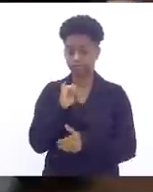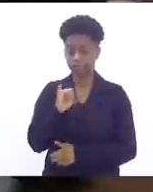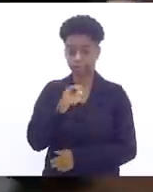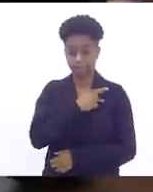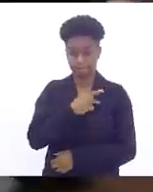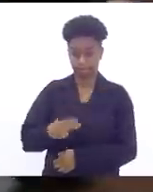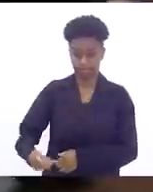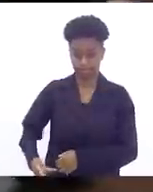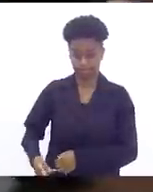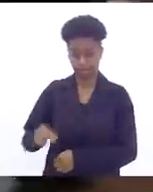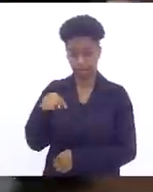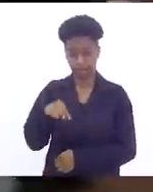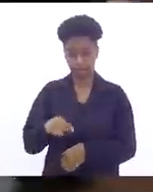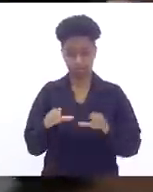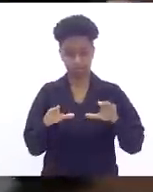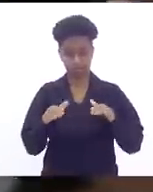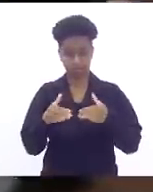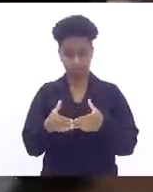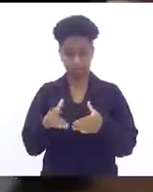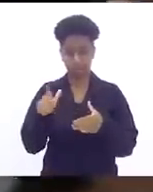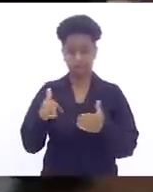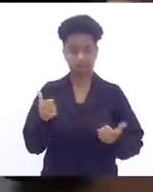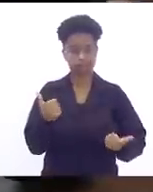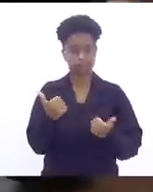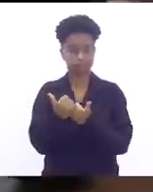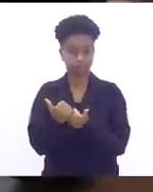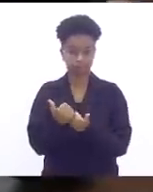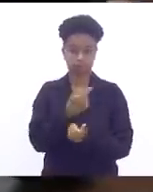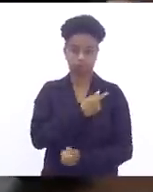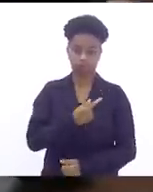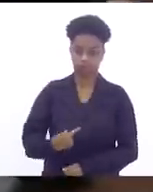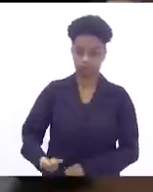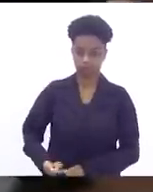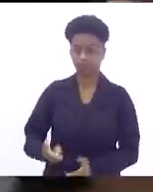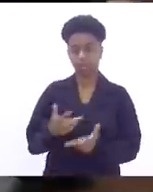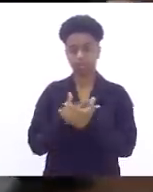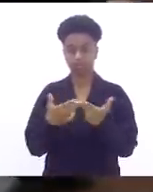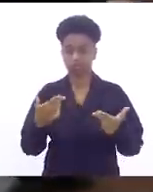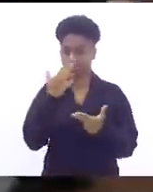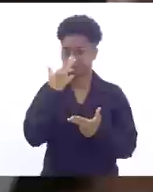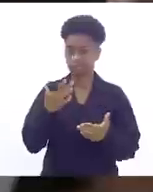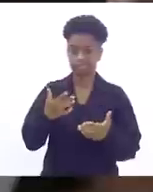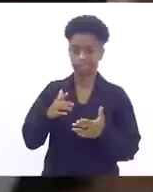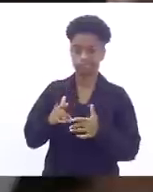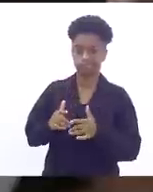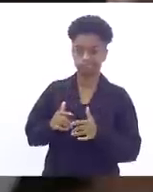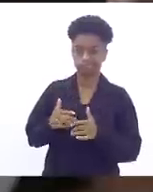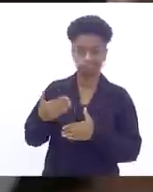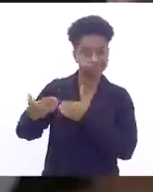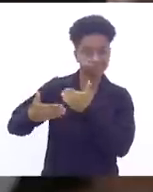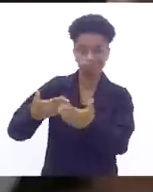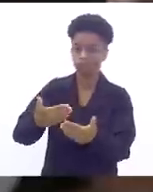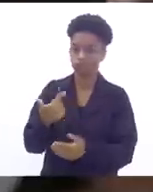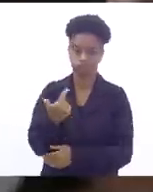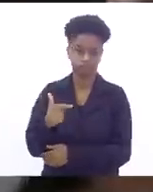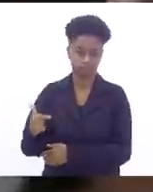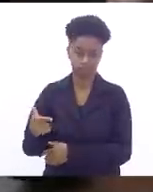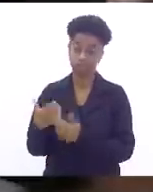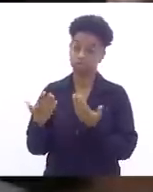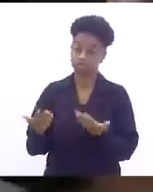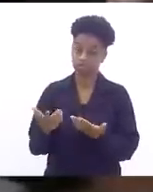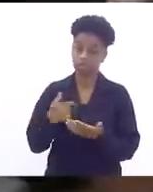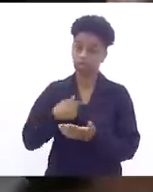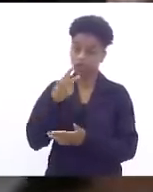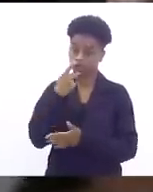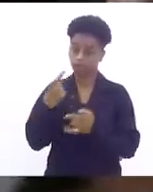presidente dessa comissão é da base do governo as coisas no caminho como servidor Tecnicamente eu falo isso